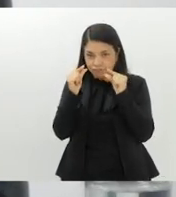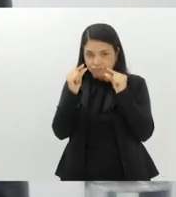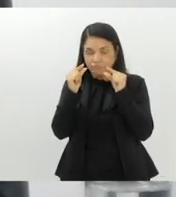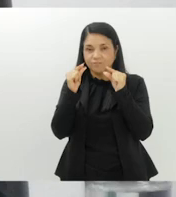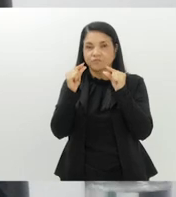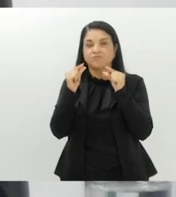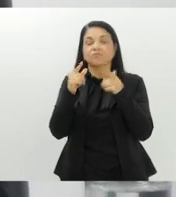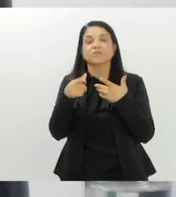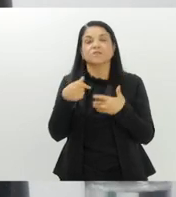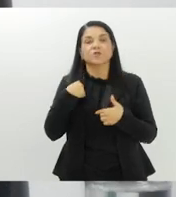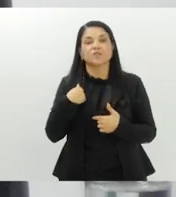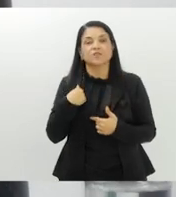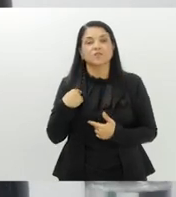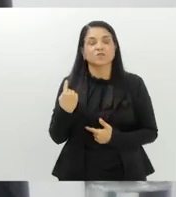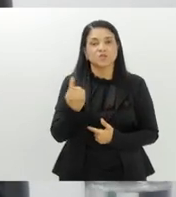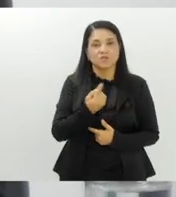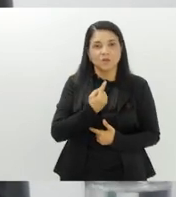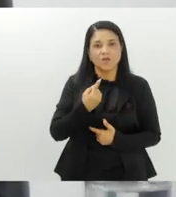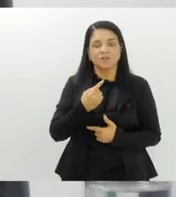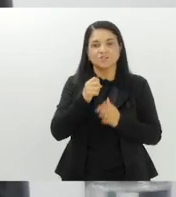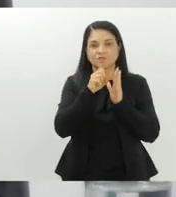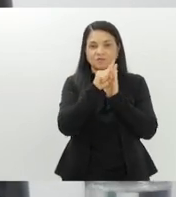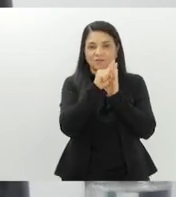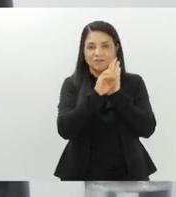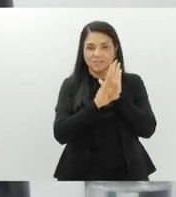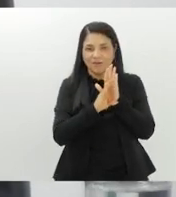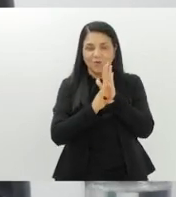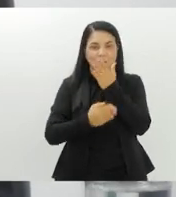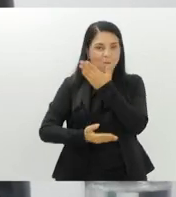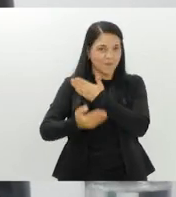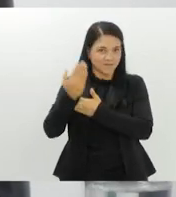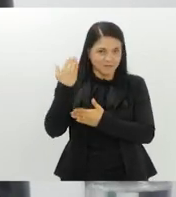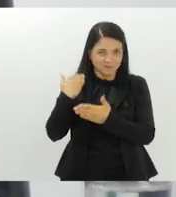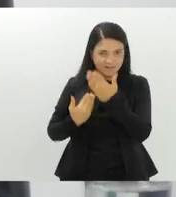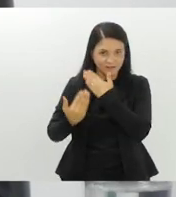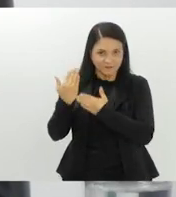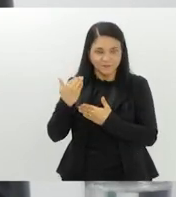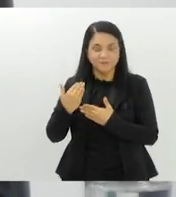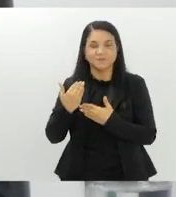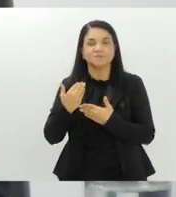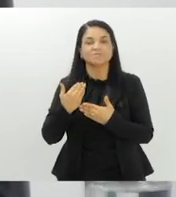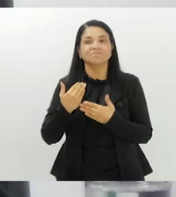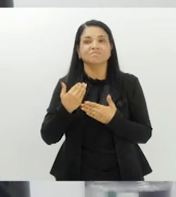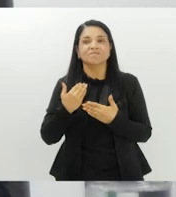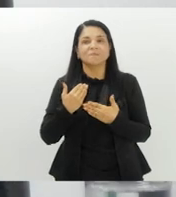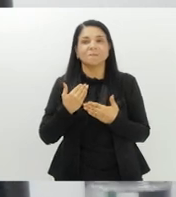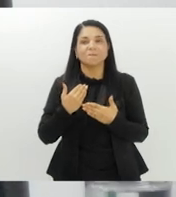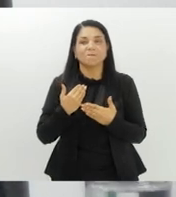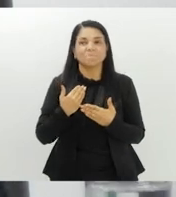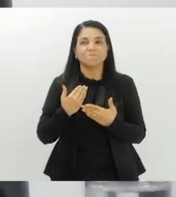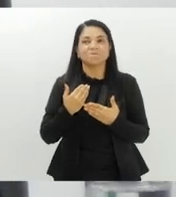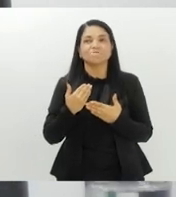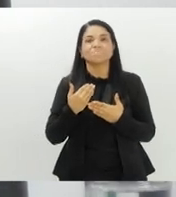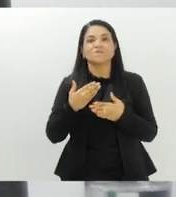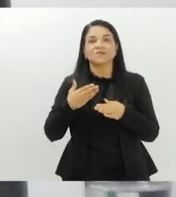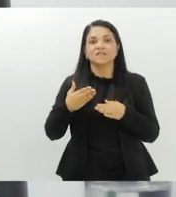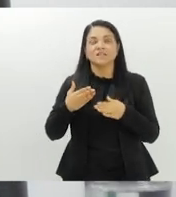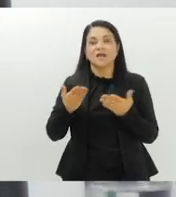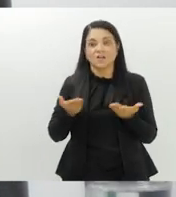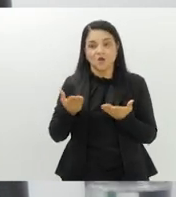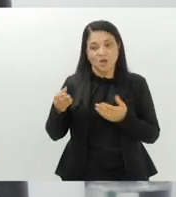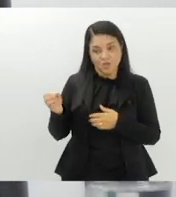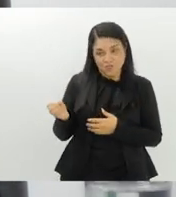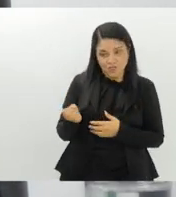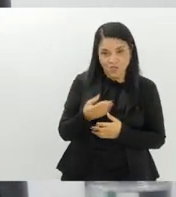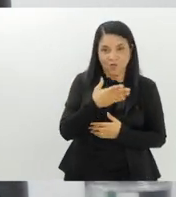Nós somos do século passado, né, mas a gente entrou agora numa nova